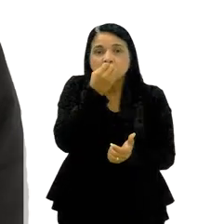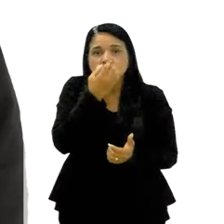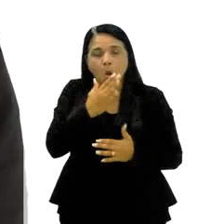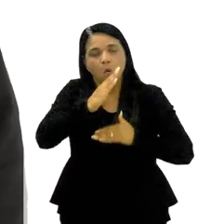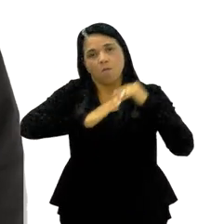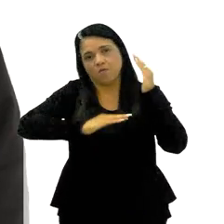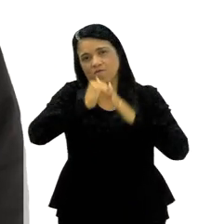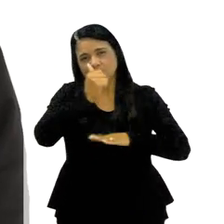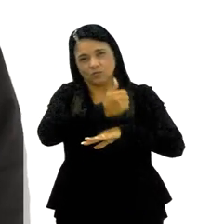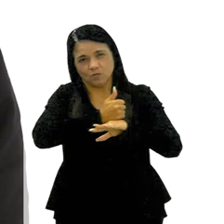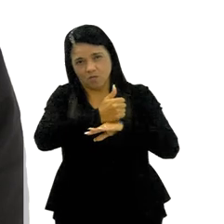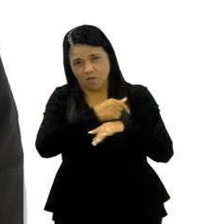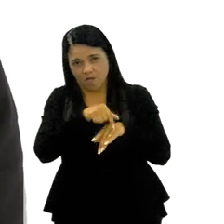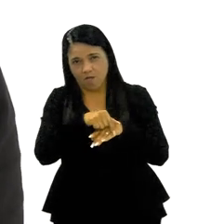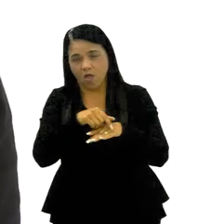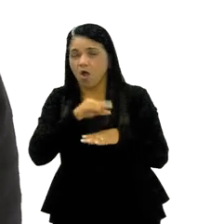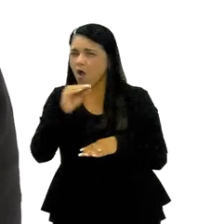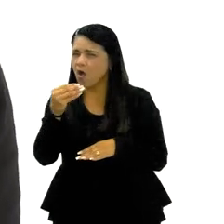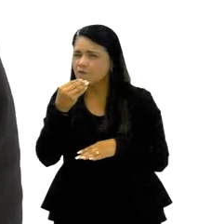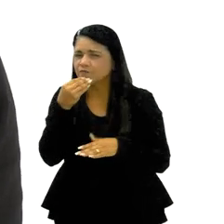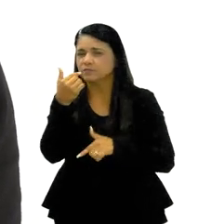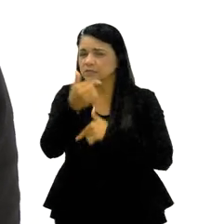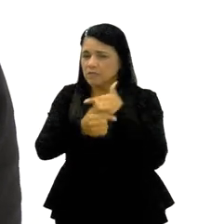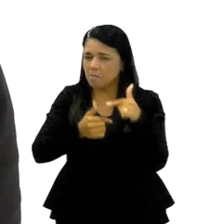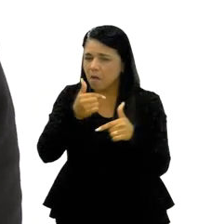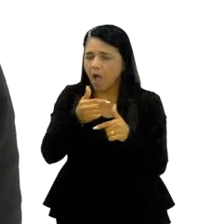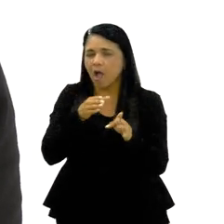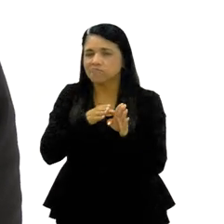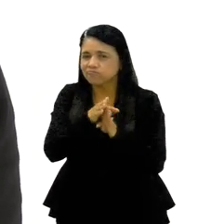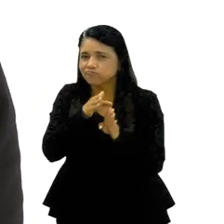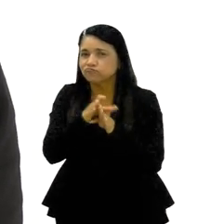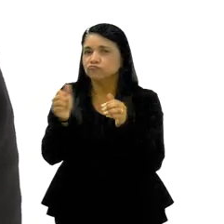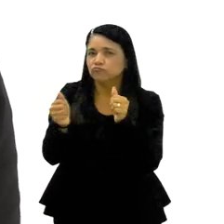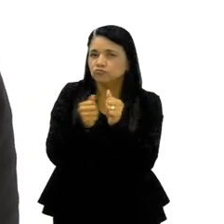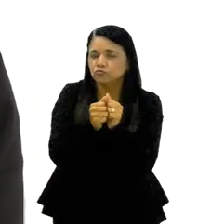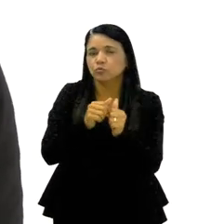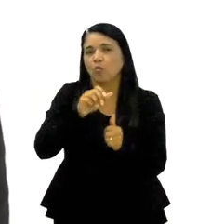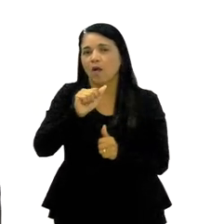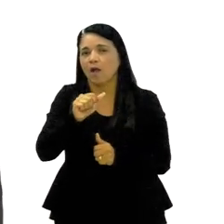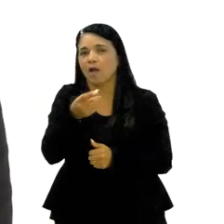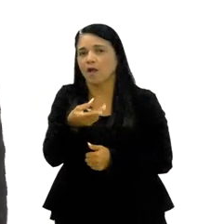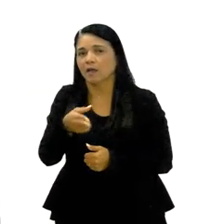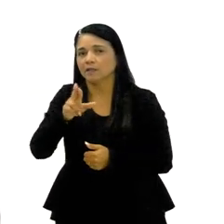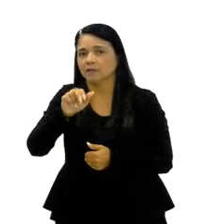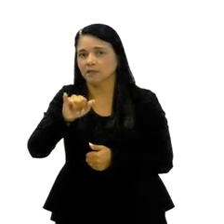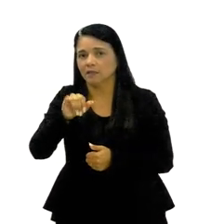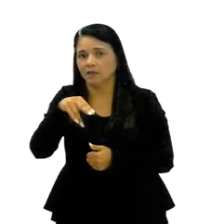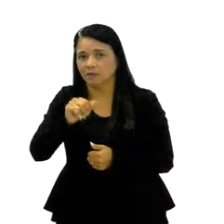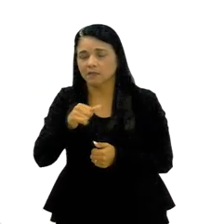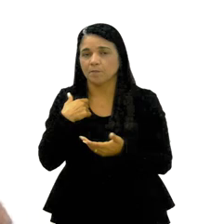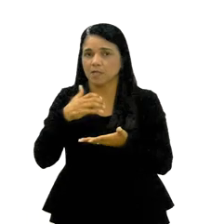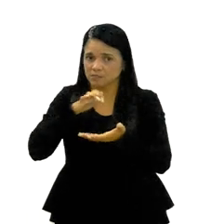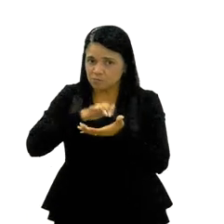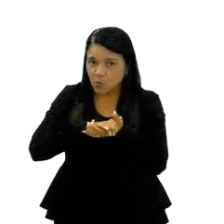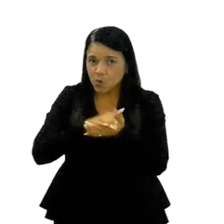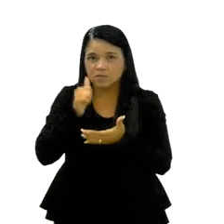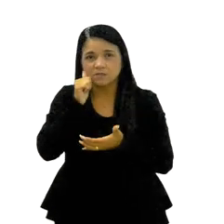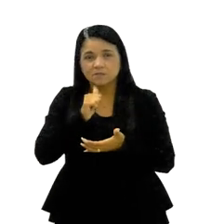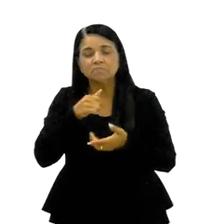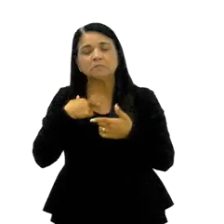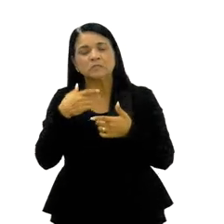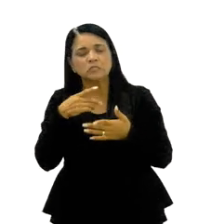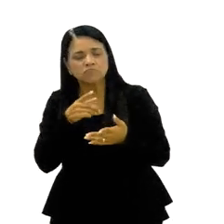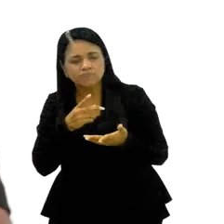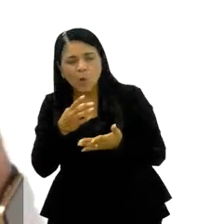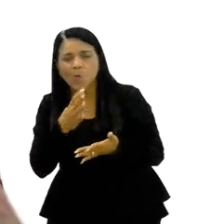que eu tenho uma equipe muito boa, cara. Eu tenho uma equipe. Óbvio que é fruto de um trabalho que eu faço com a Adriana, que é um trabalho de tocar essa